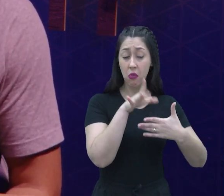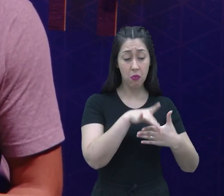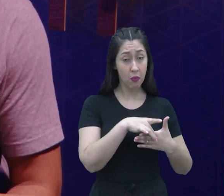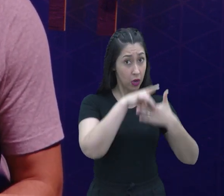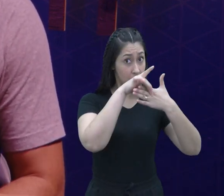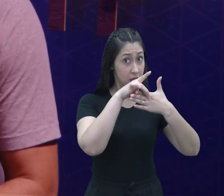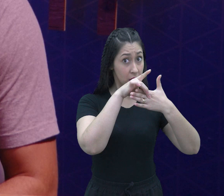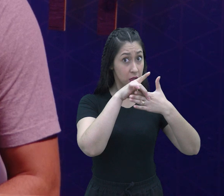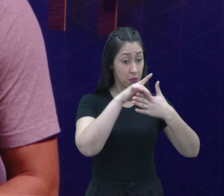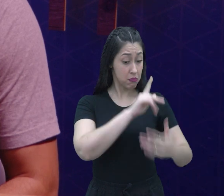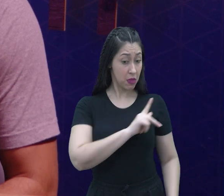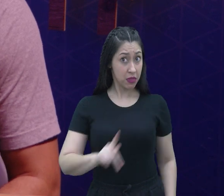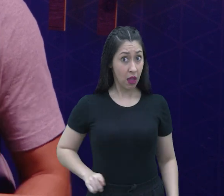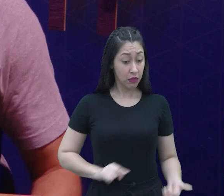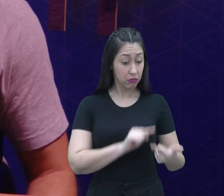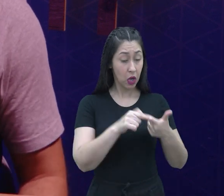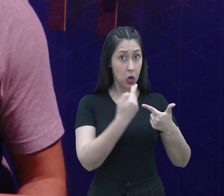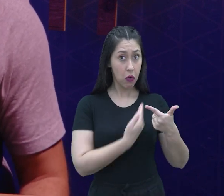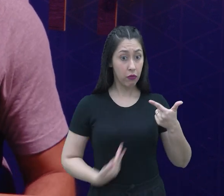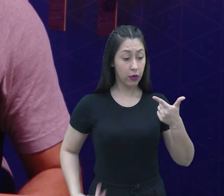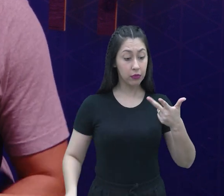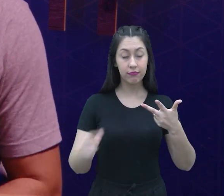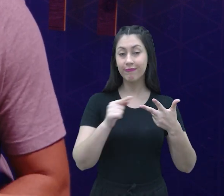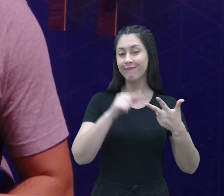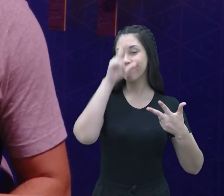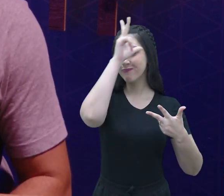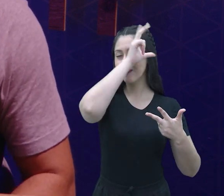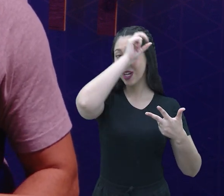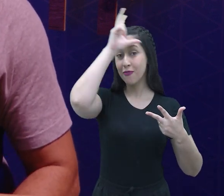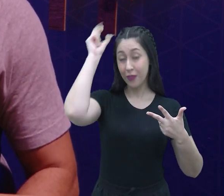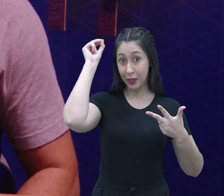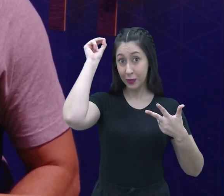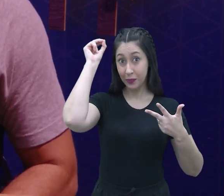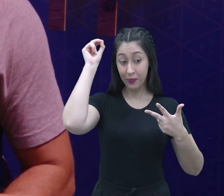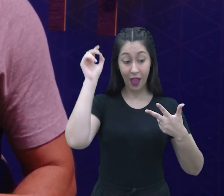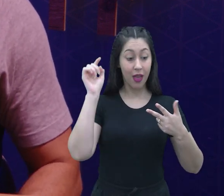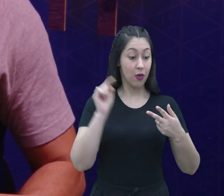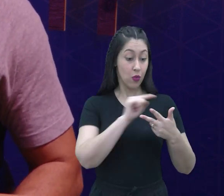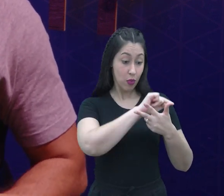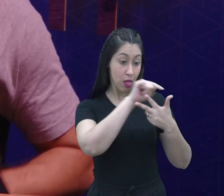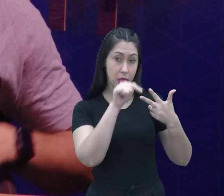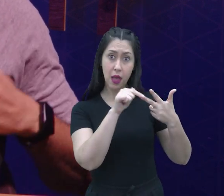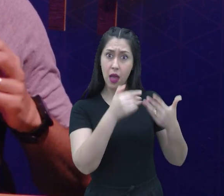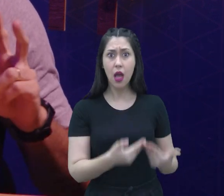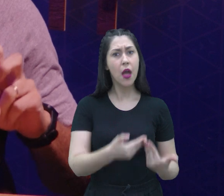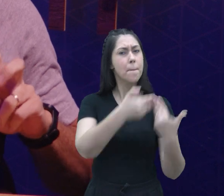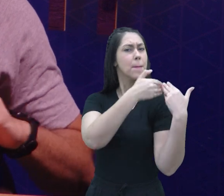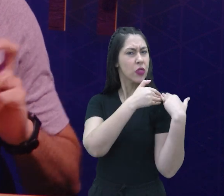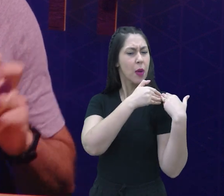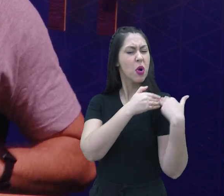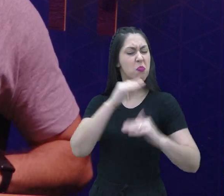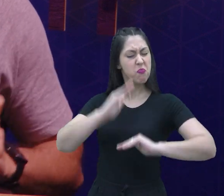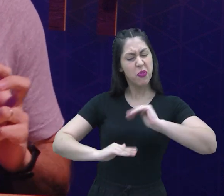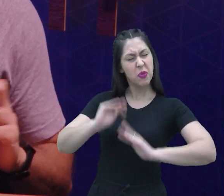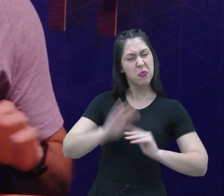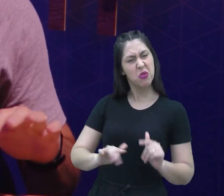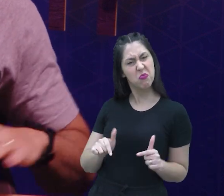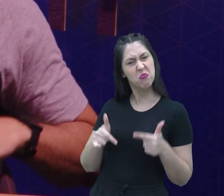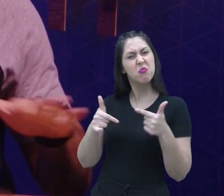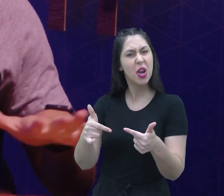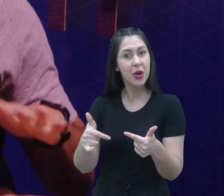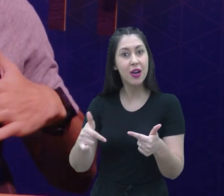é liderado pelo presidente, pelos governadores e pelos prefeitos. Eles são responsáveis por colocar a mão na